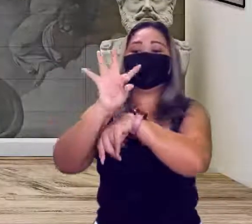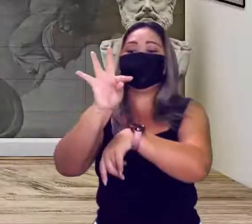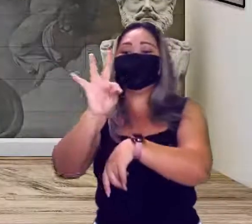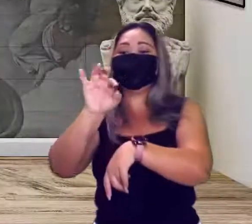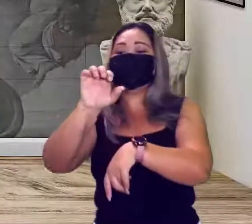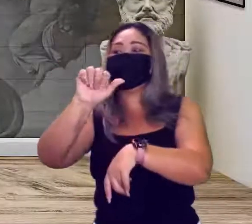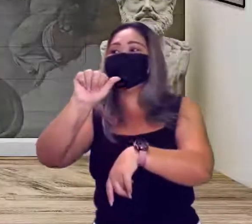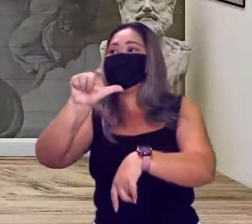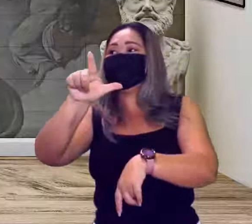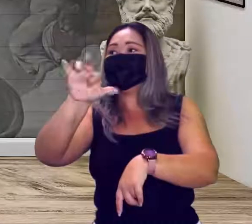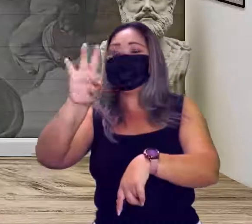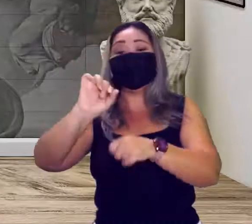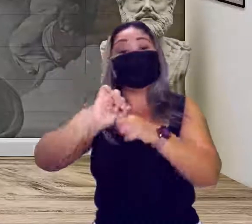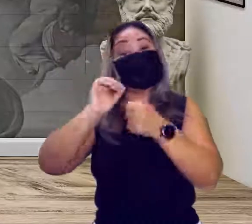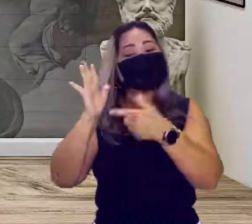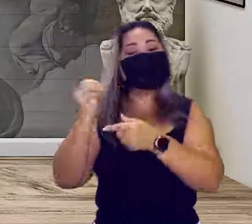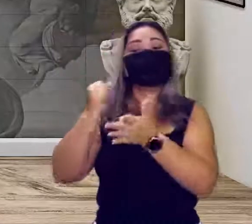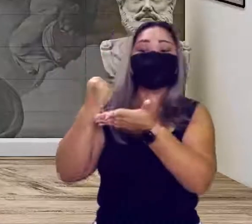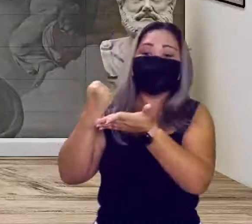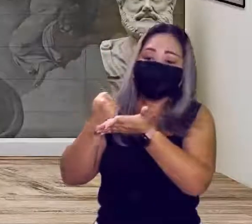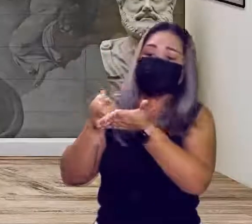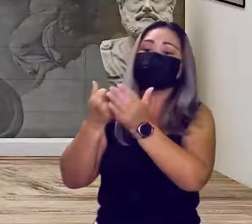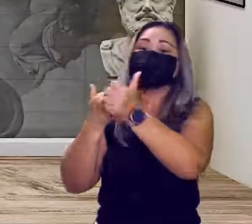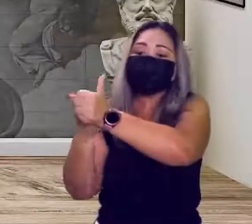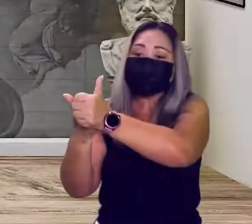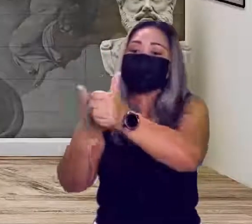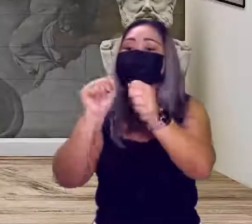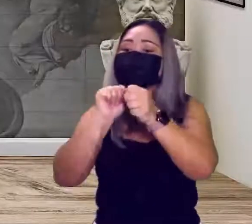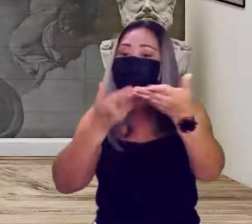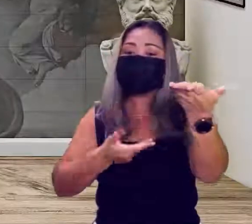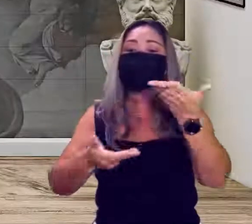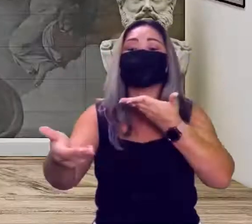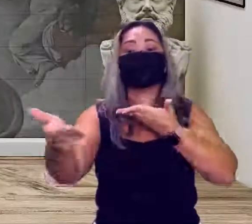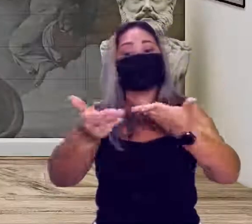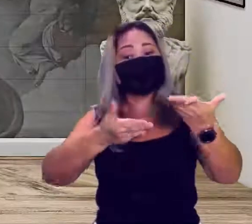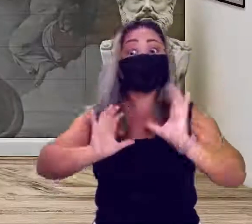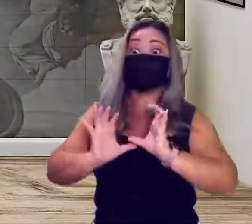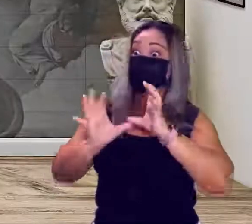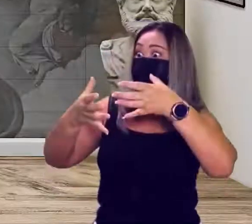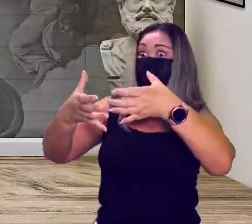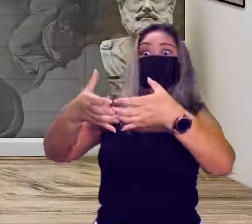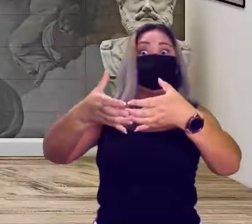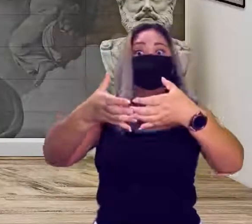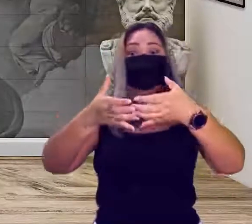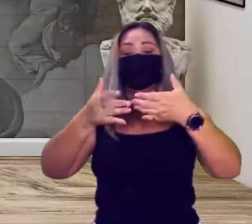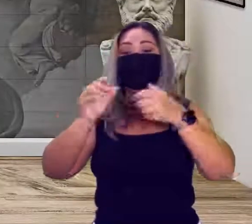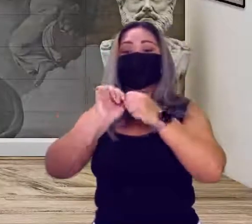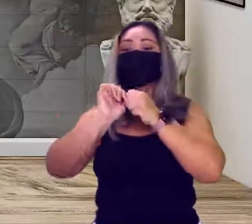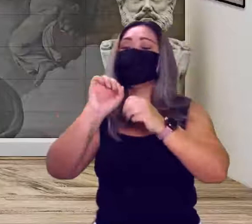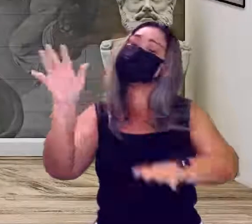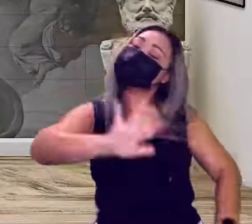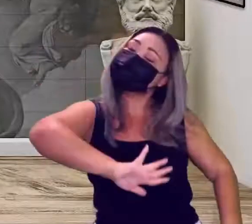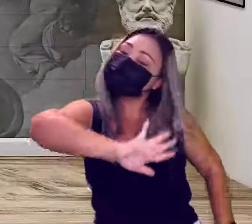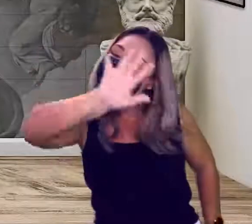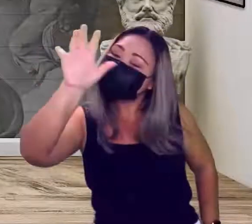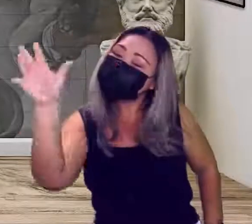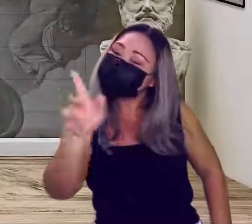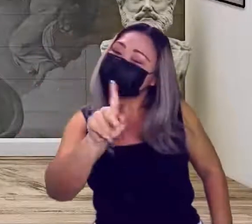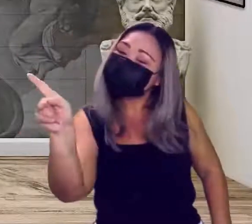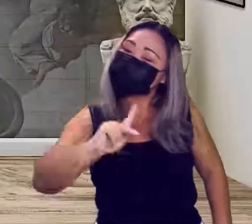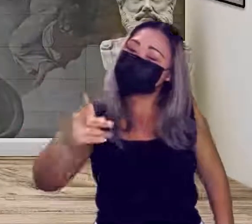Thalita, né? Que está nos acompanhando nesse momento, nessa interação mútua e coletiva. Um alô também para os